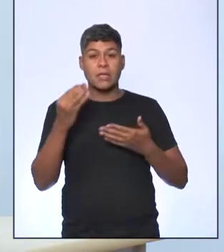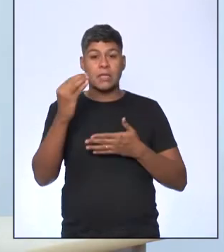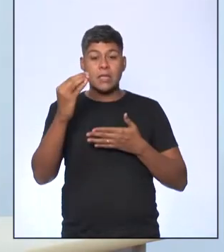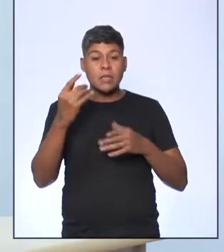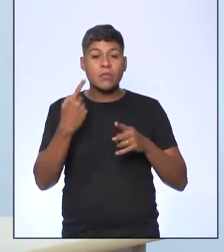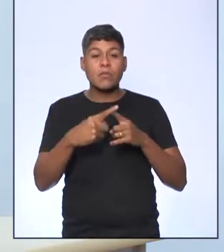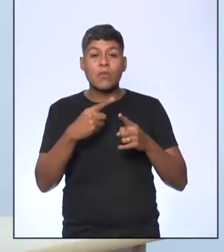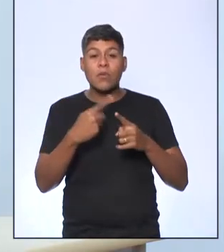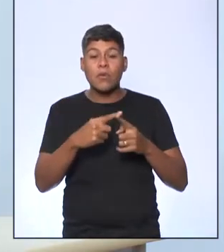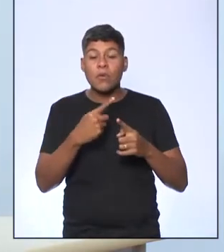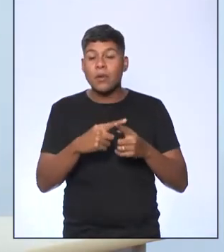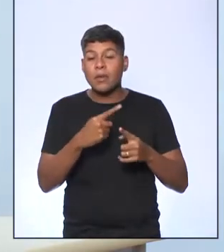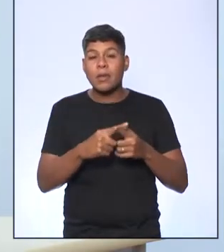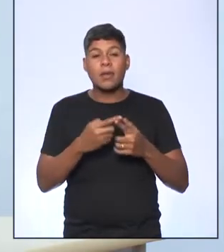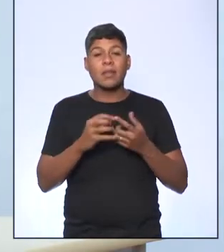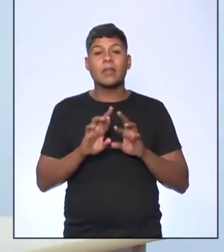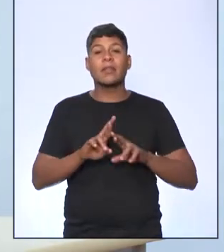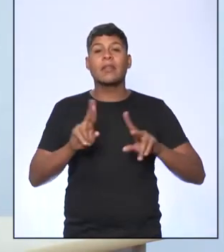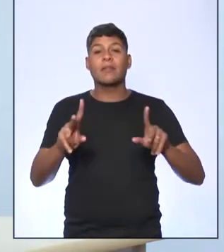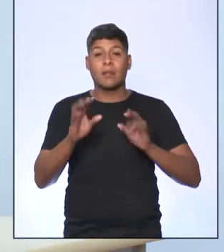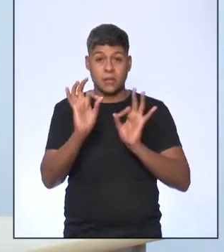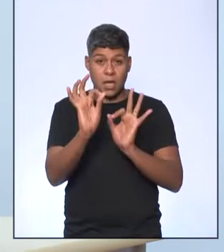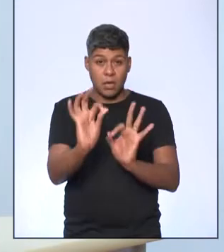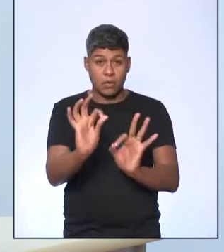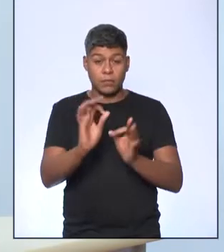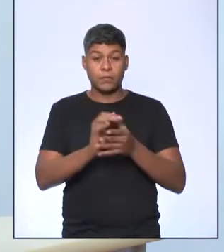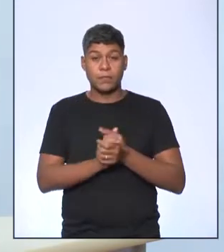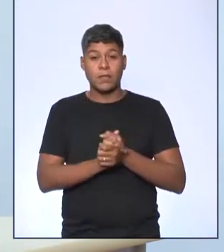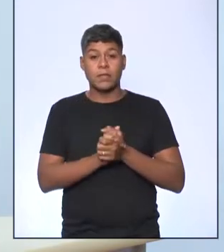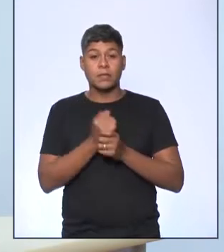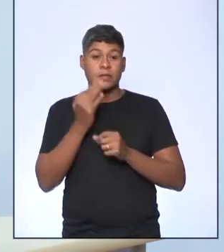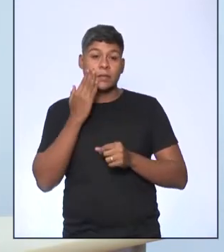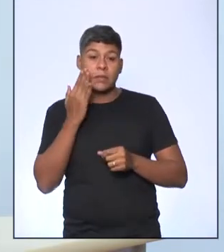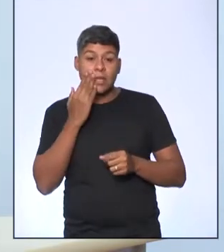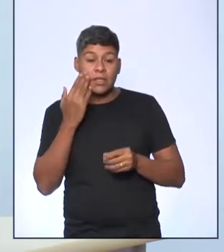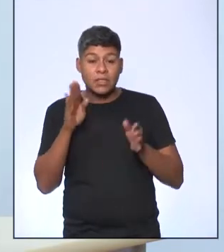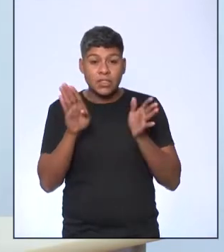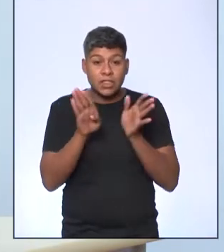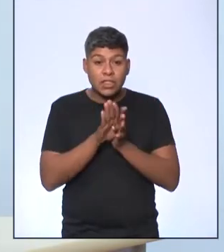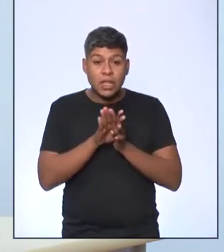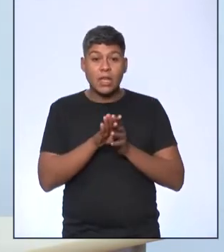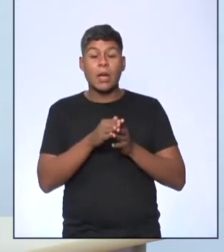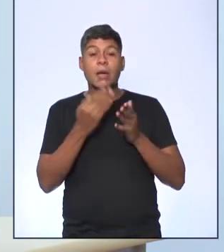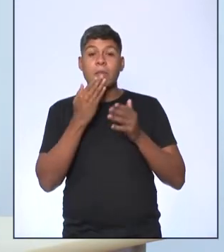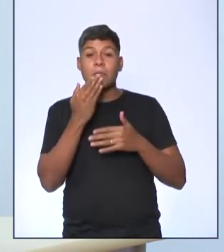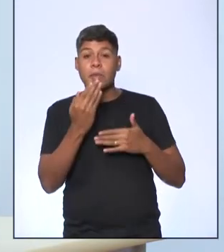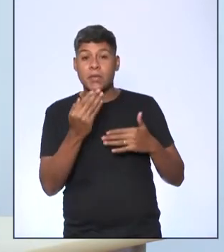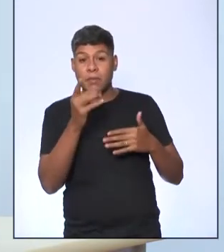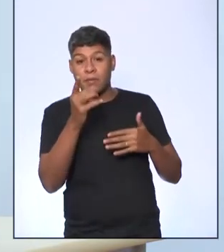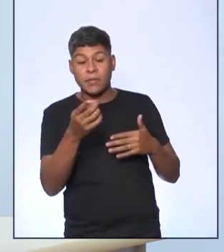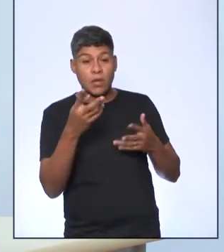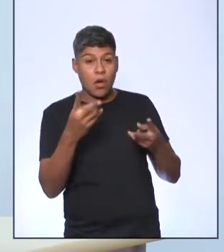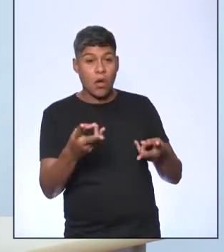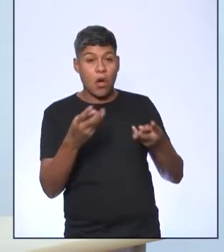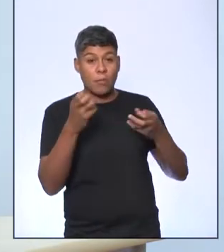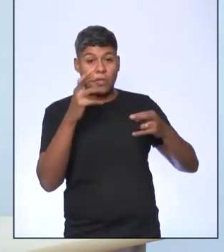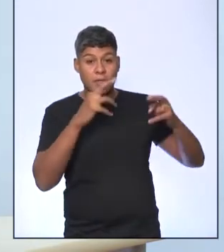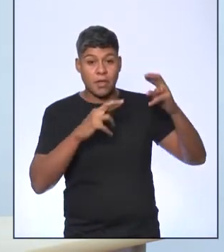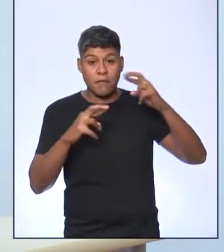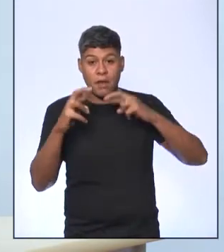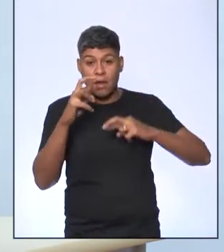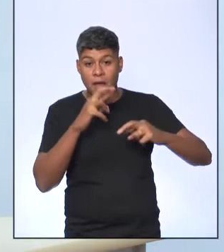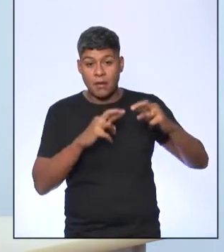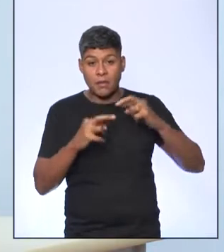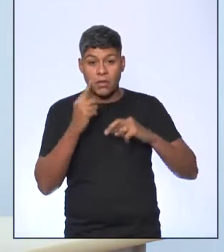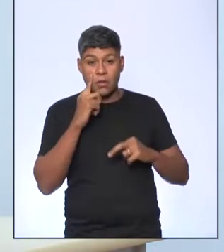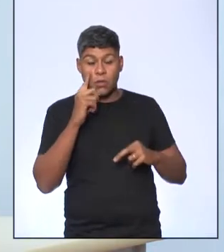científicos por que dessa diferença, certo? E para chegar nisso daí, eu vou pedir para vocês observarem essas duas